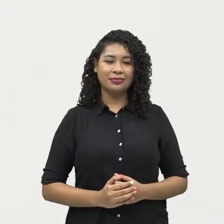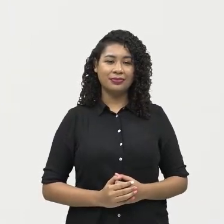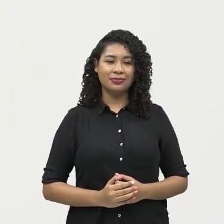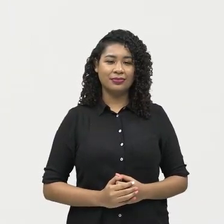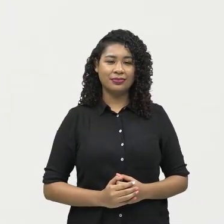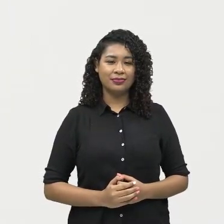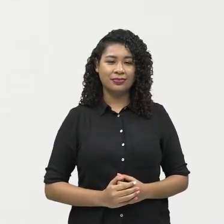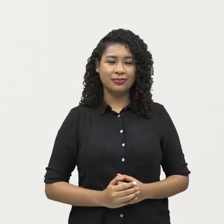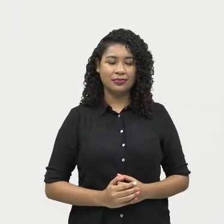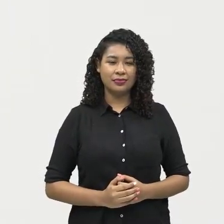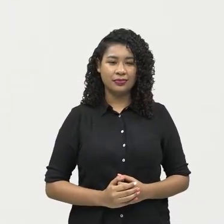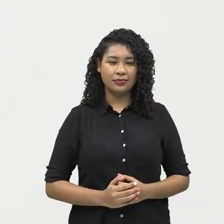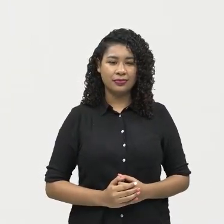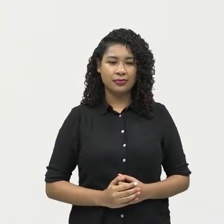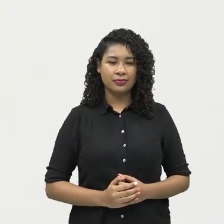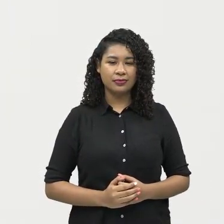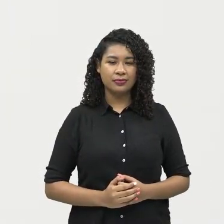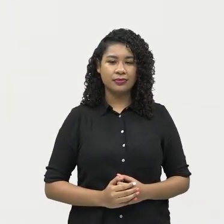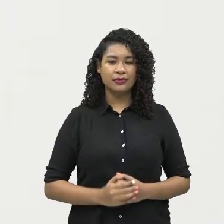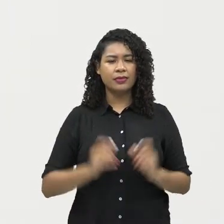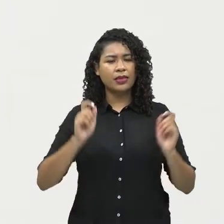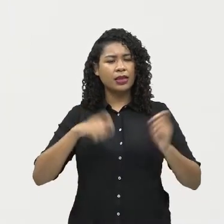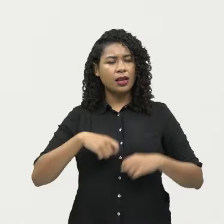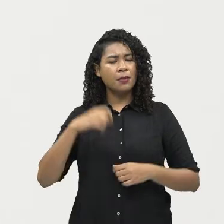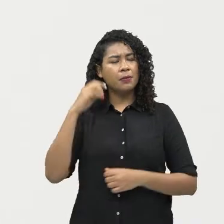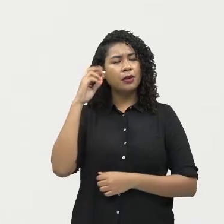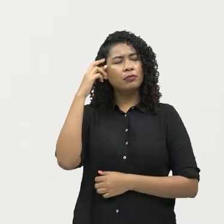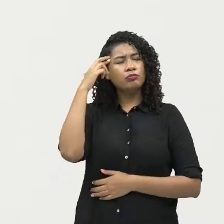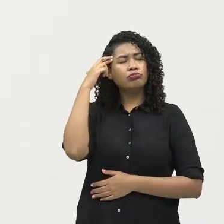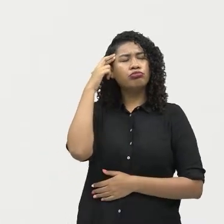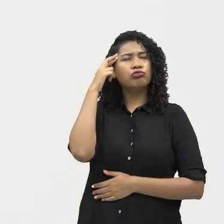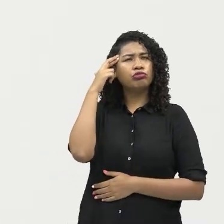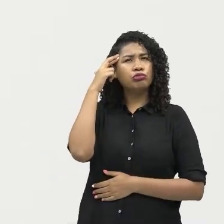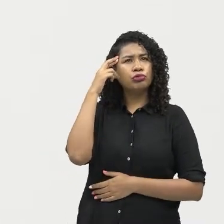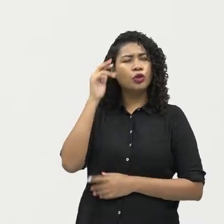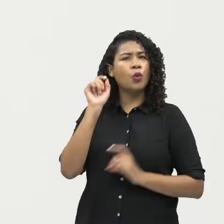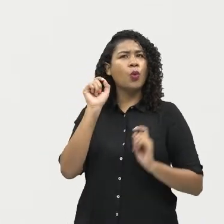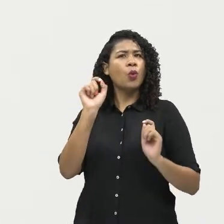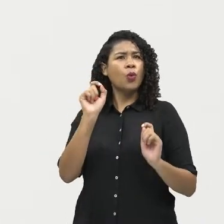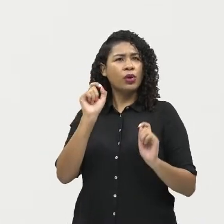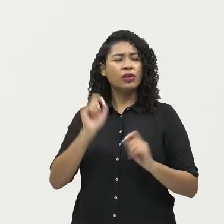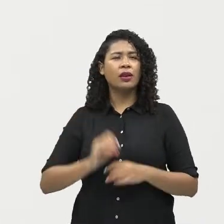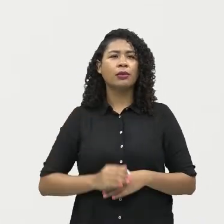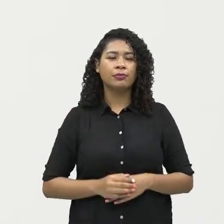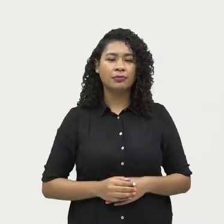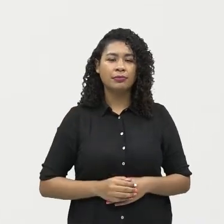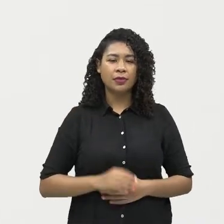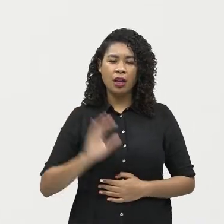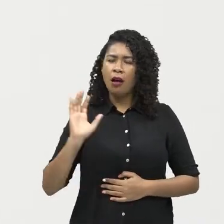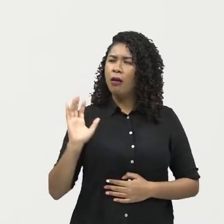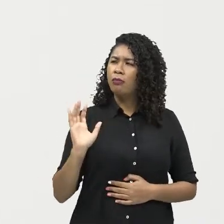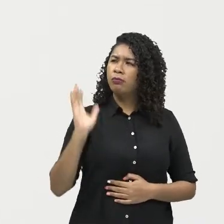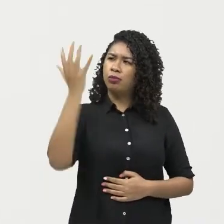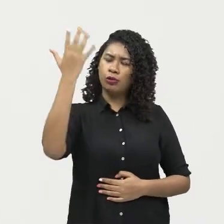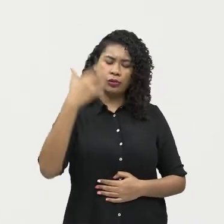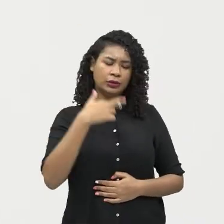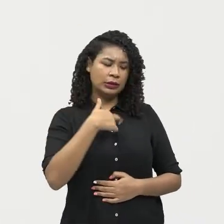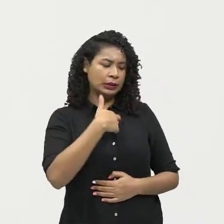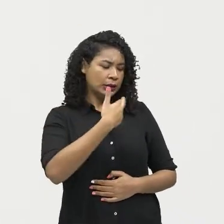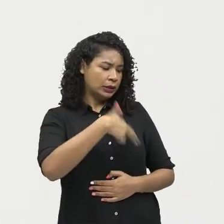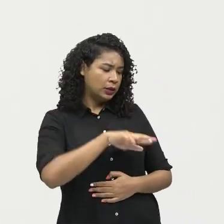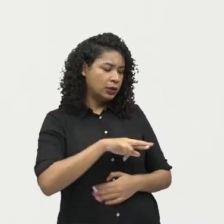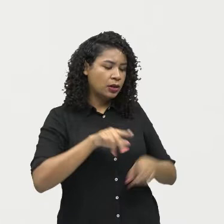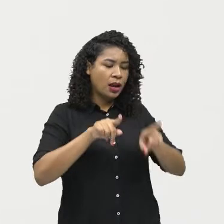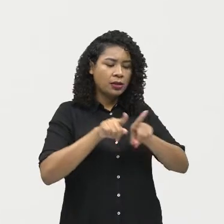E aqui a gente pode pensar que, no fundo, o fenômeno religioso e a experiência com o transcendente,